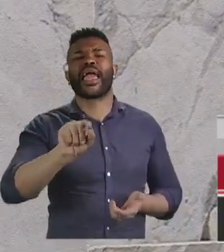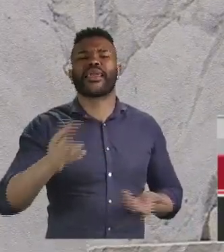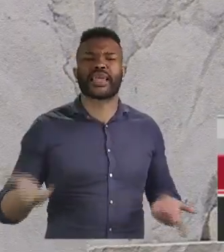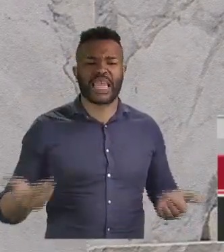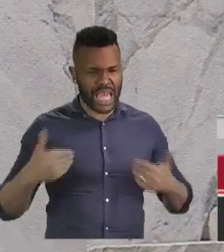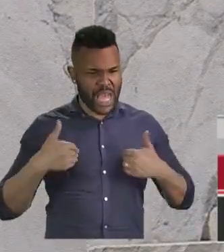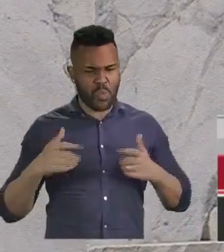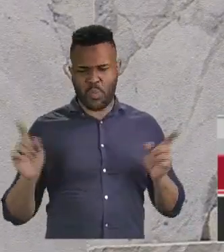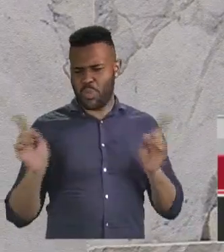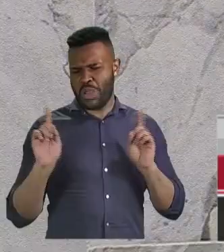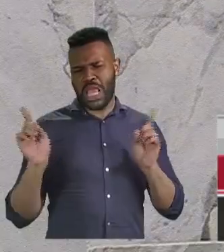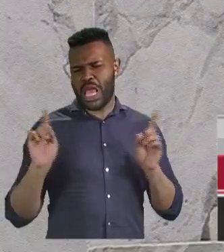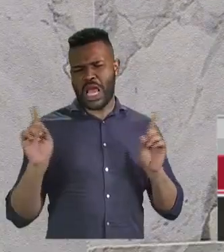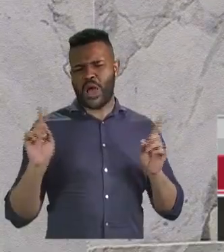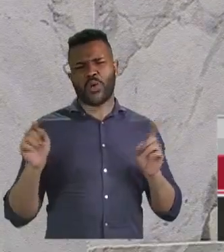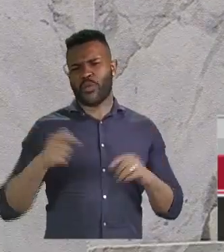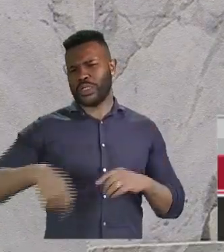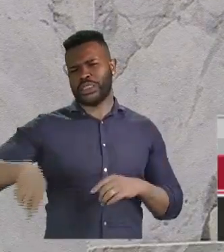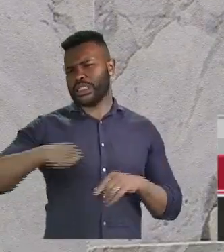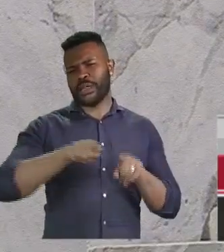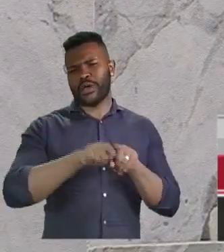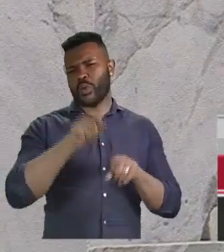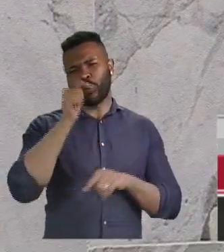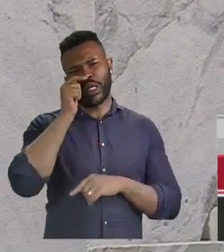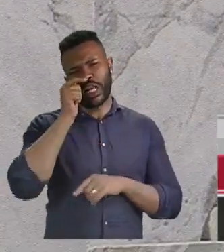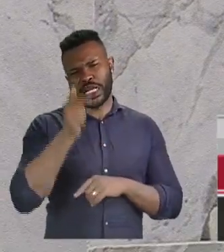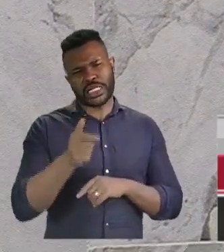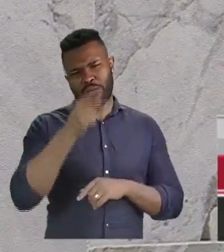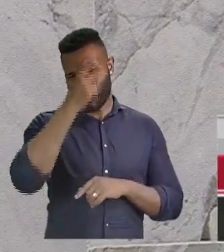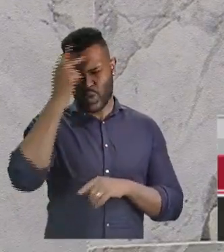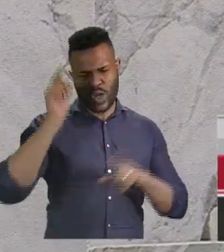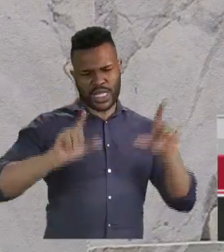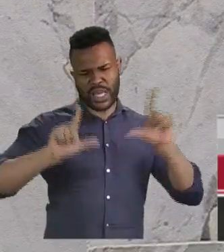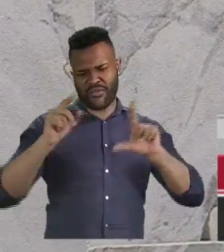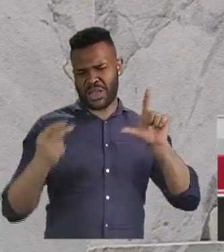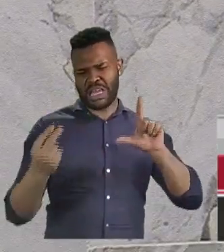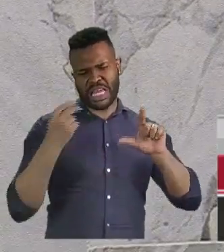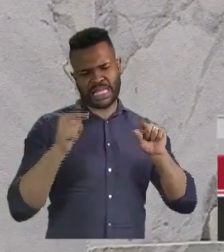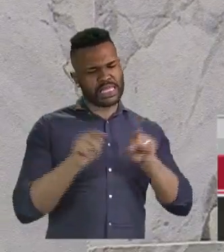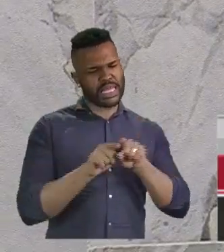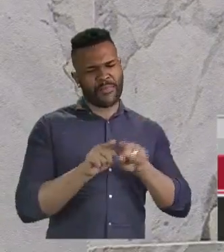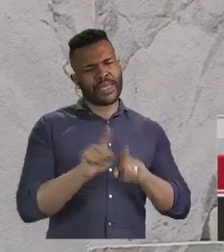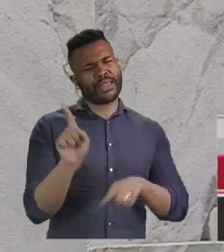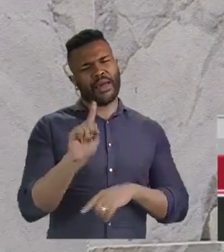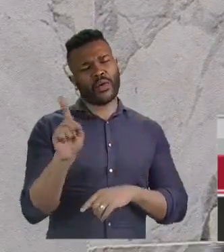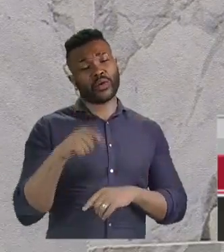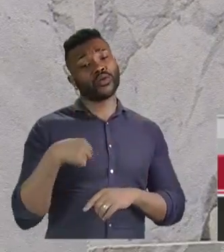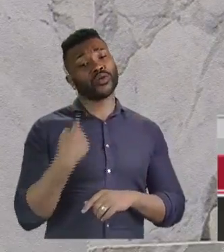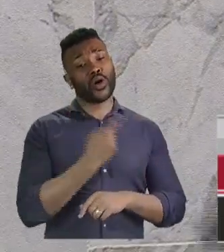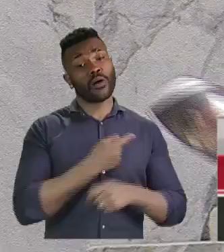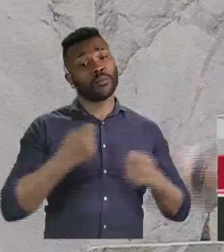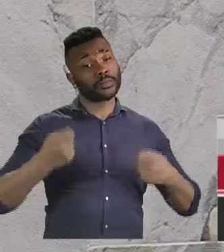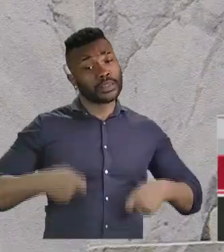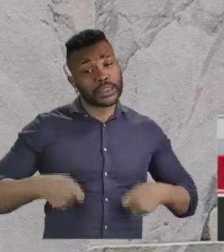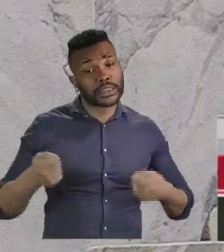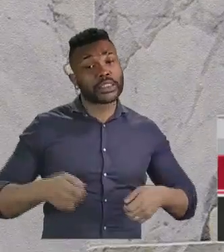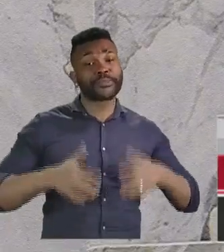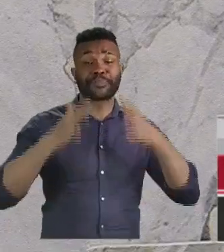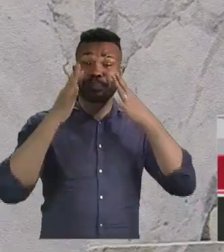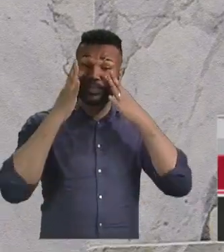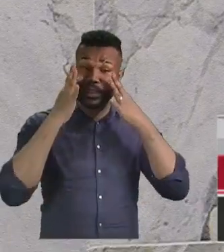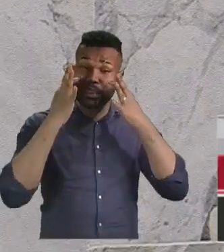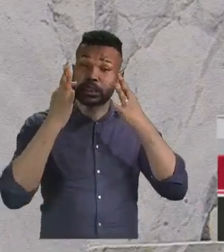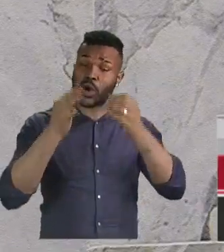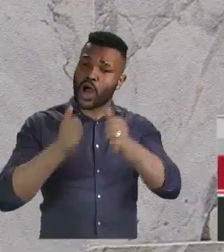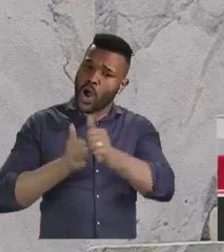mim que não é, tenho certeza que aos senhores também não, e aos telespectadores que nos assistem também não. Então nós precisamos ficar atentos e